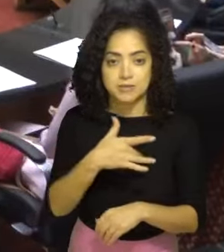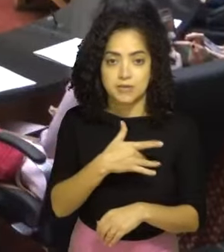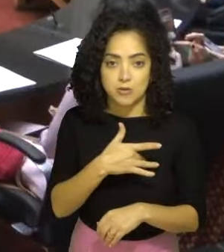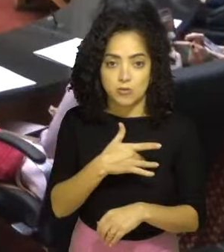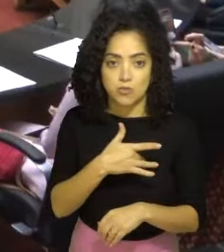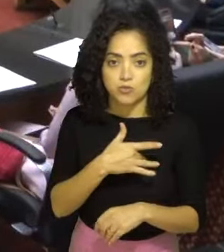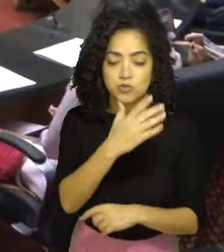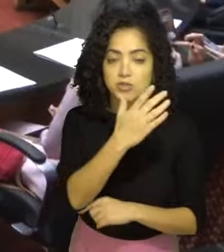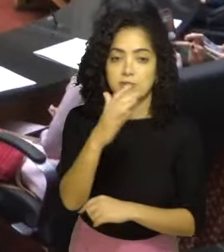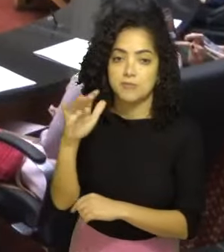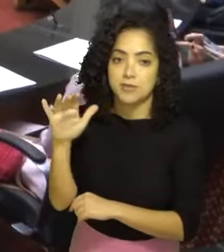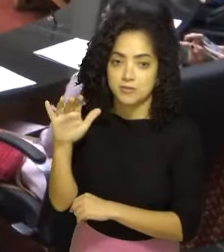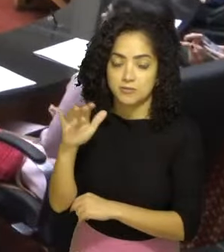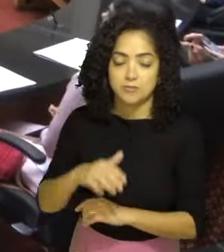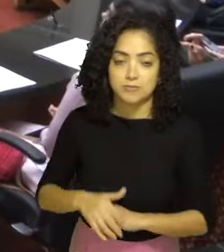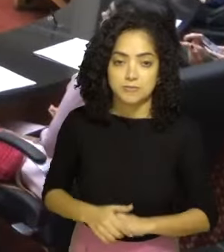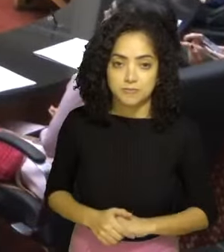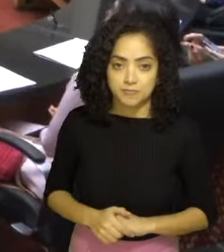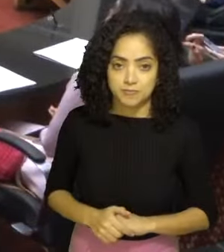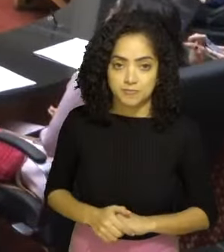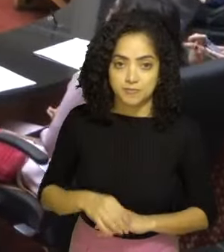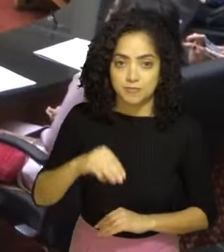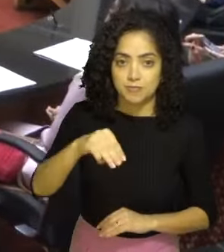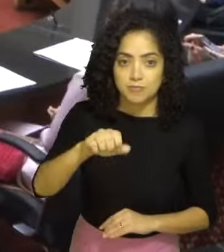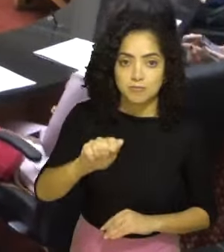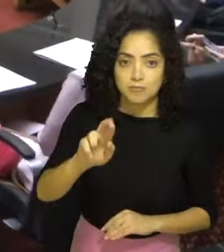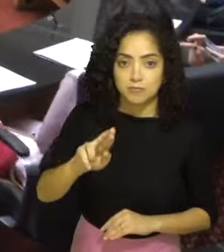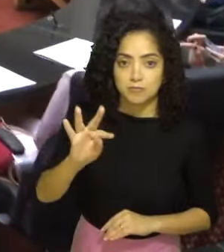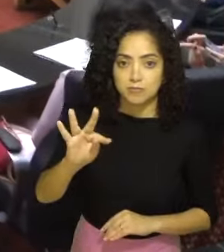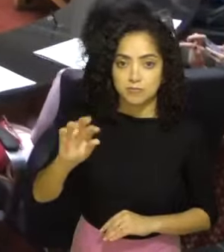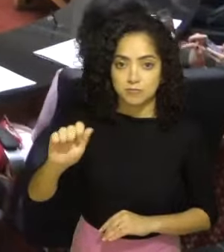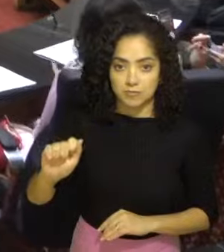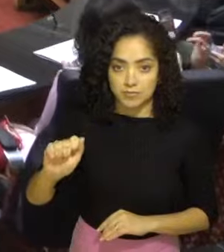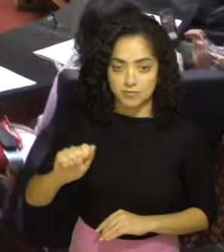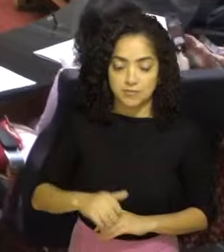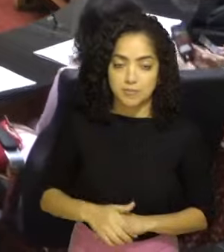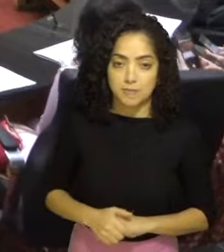Meio Ambiente da Univille, doutora Marta Jussara Kremer.